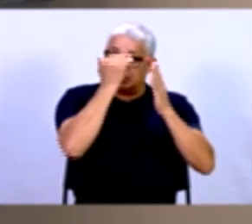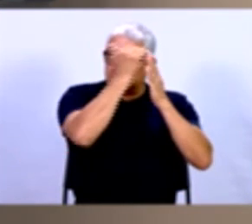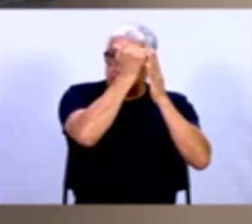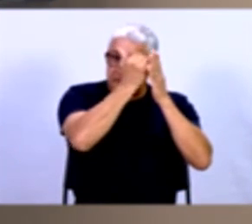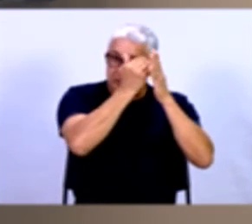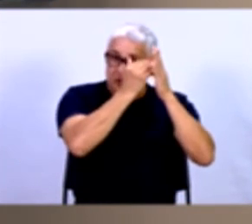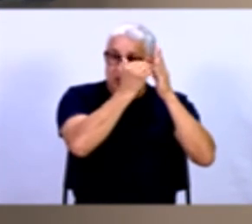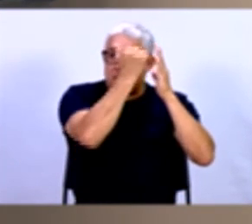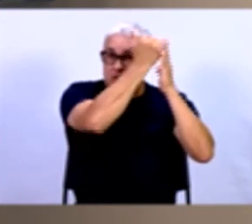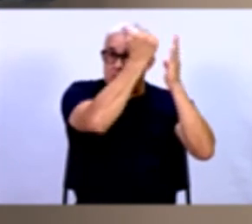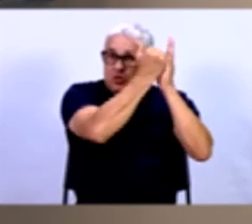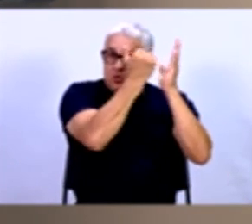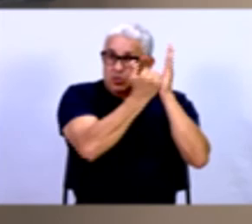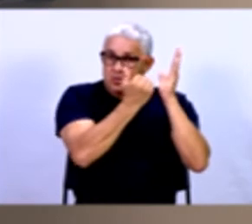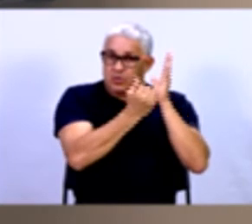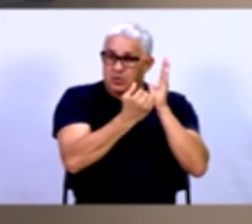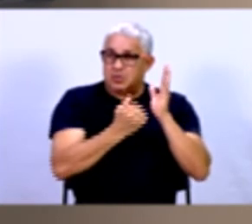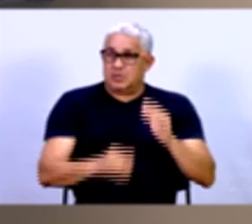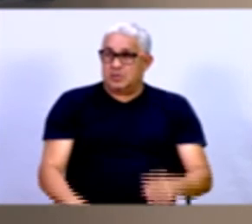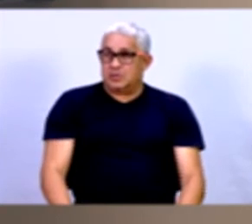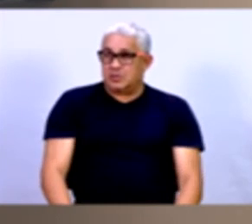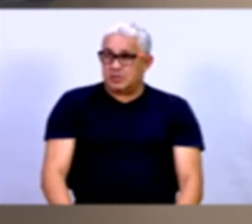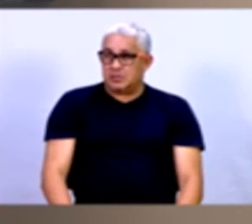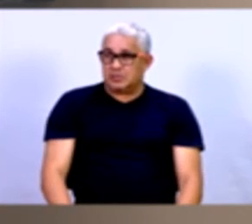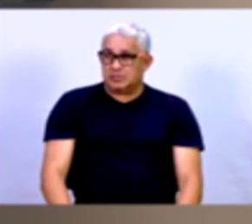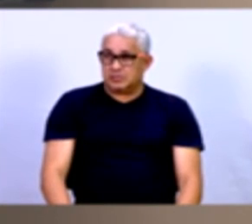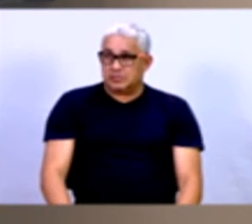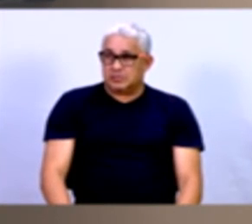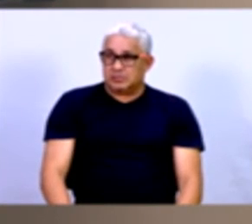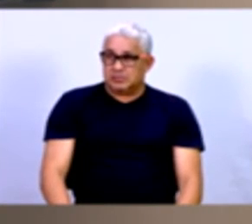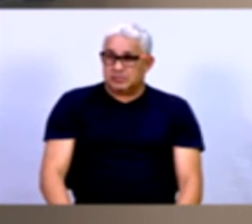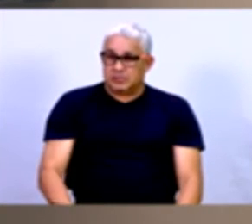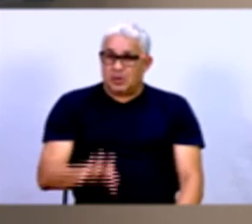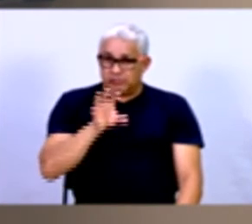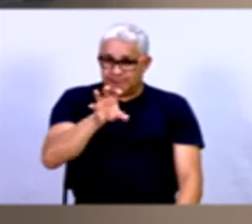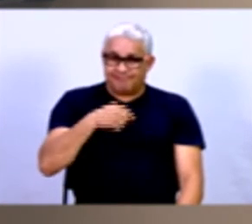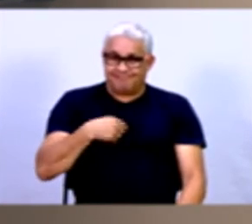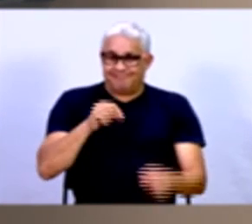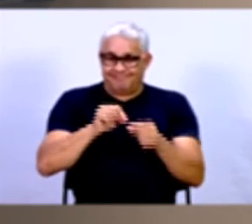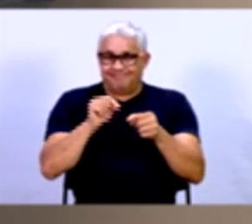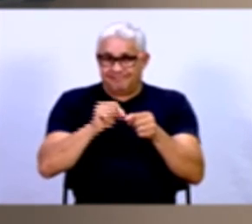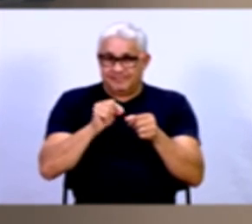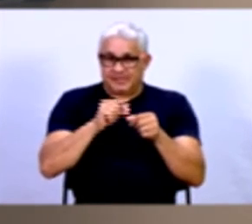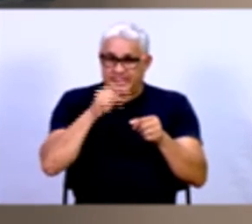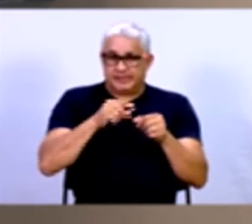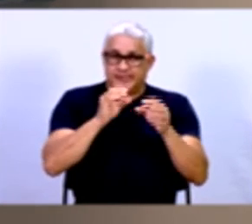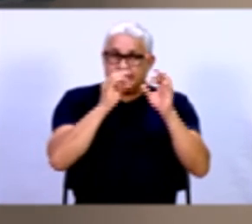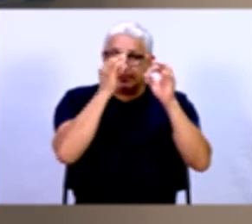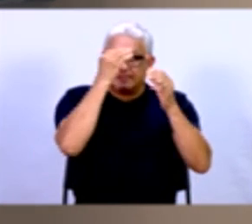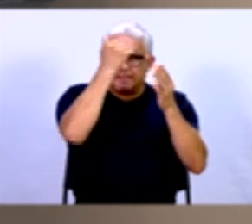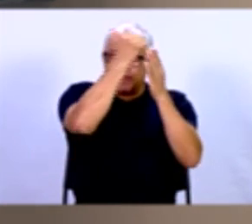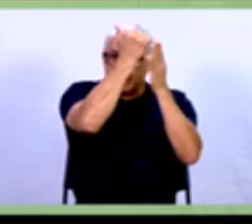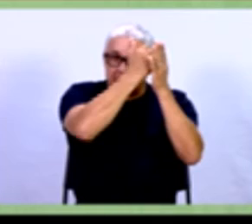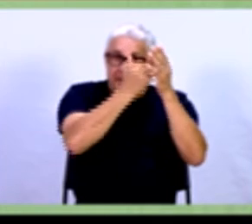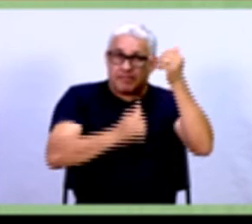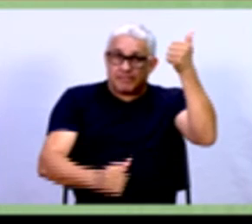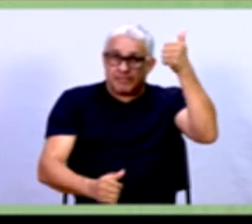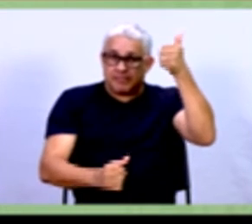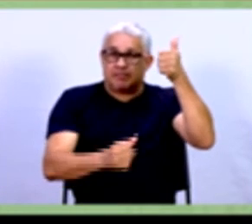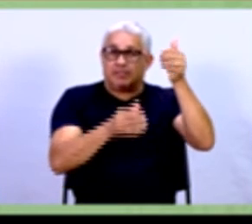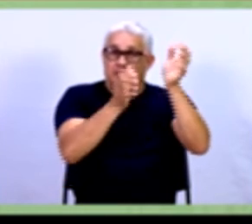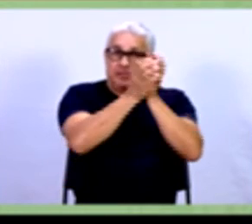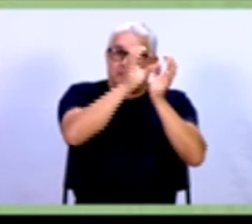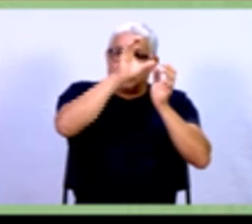que ser resolvido. Então, exatamente do jeito que a gente está fazendo aqui, é a ordem, tá, pessoal? Primeiro o número de